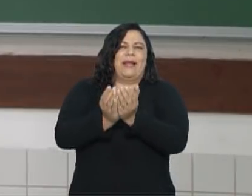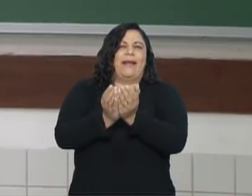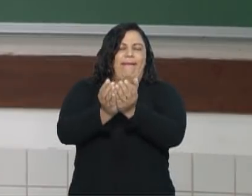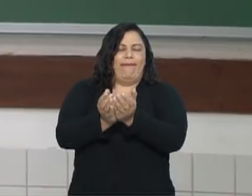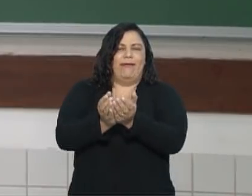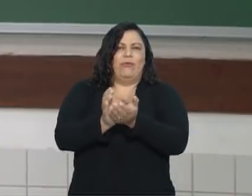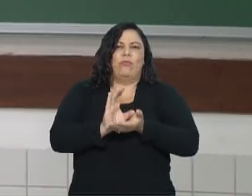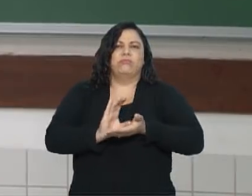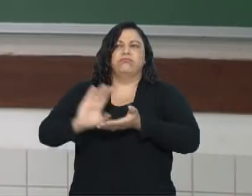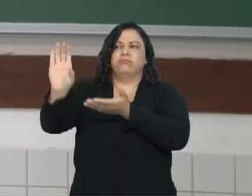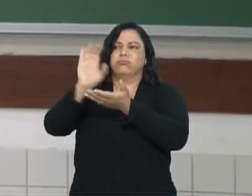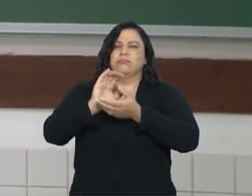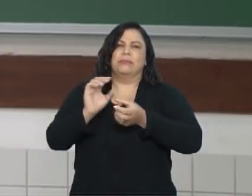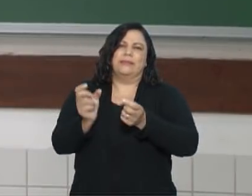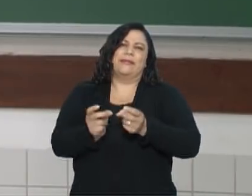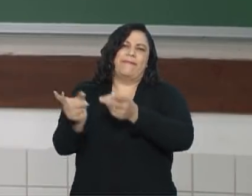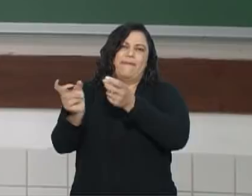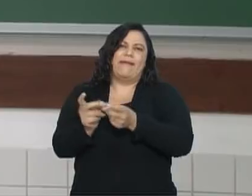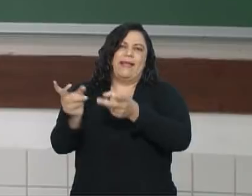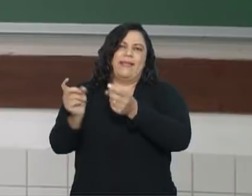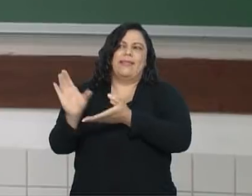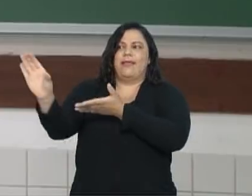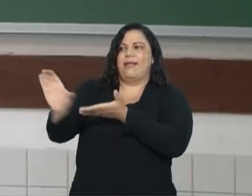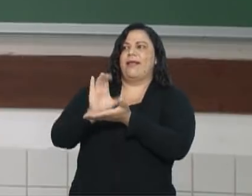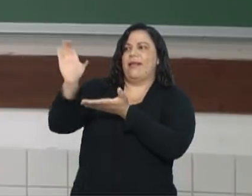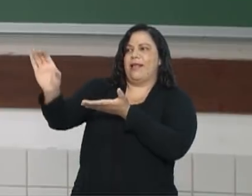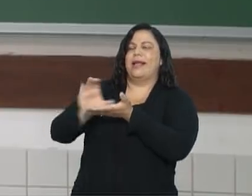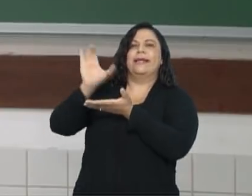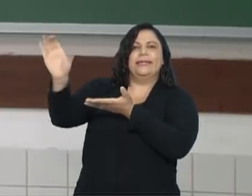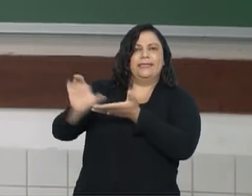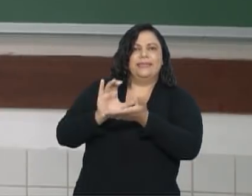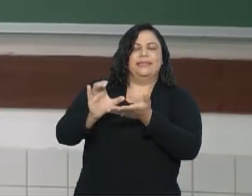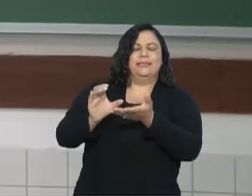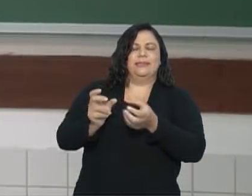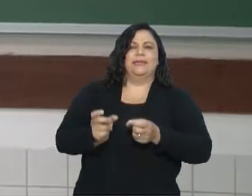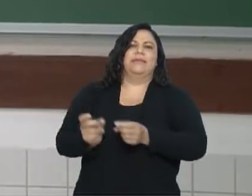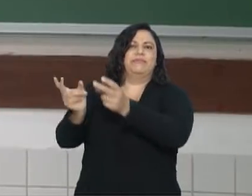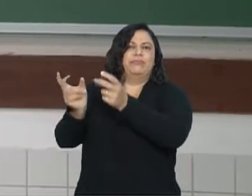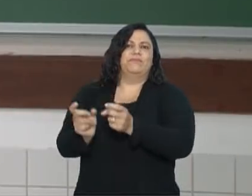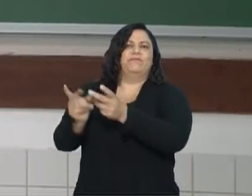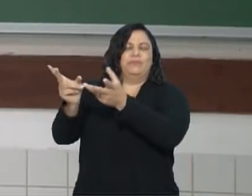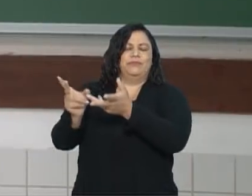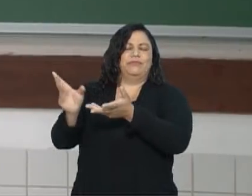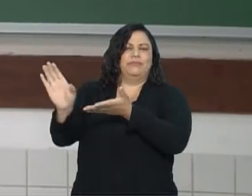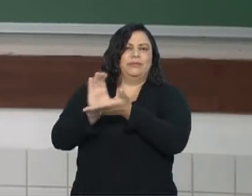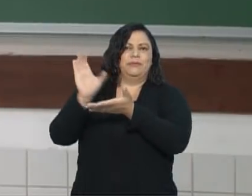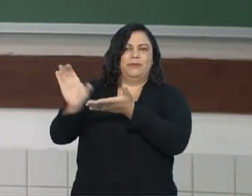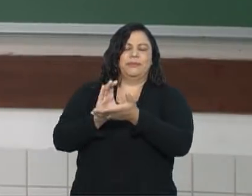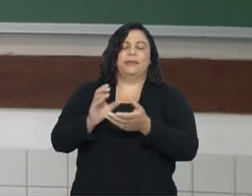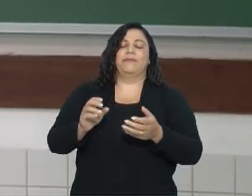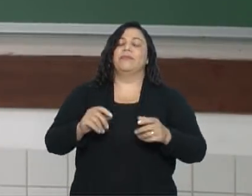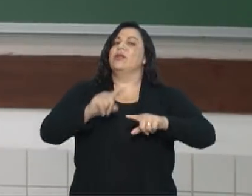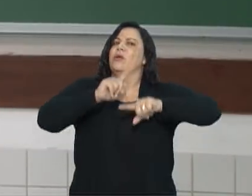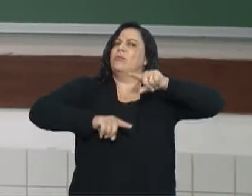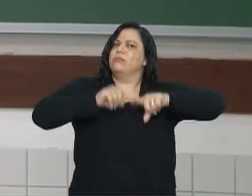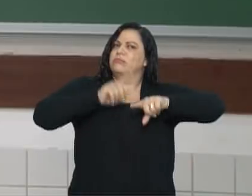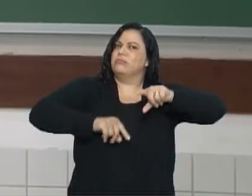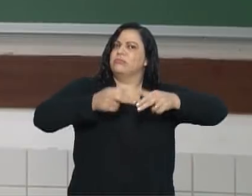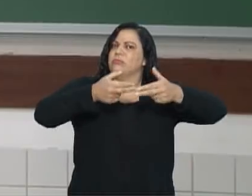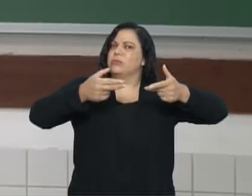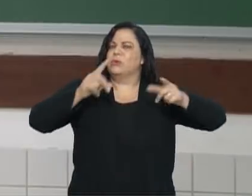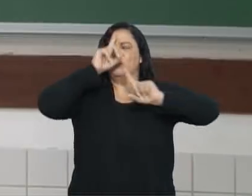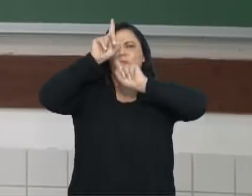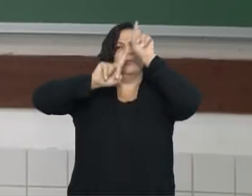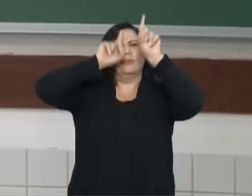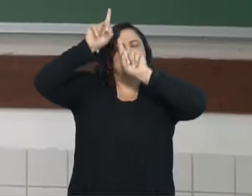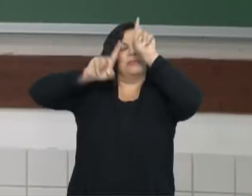possamos desenvolver essa ideia no Brasil. Nós vamos cobrar dos nossos governantes. Eu quero produzir coisas para exportar. Eu quero